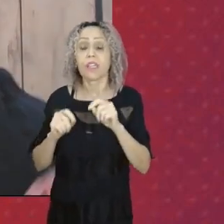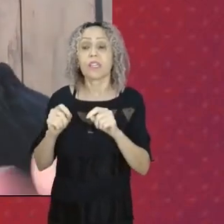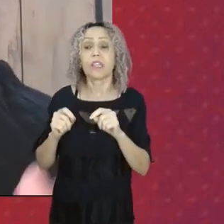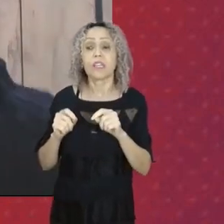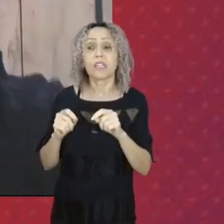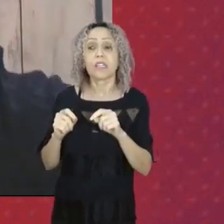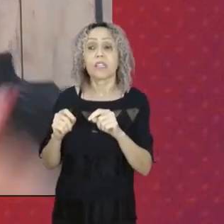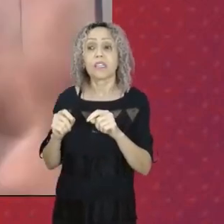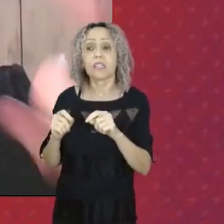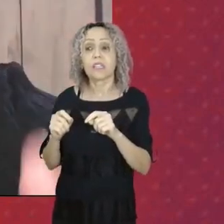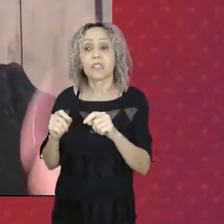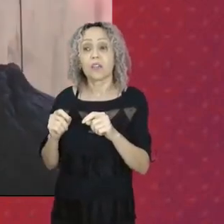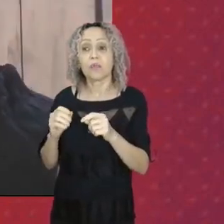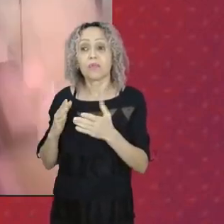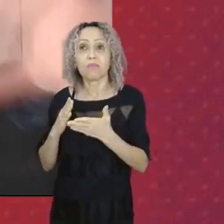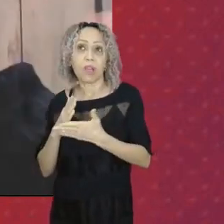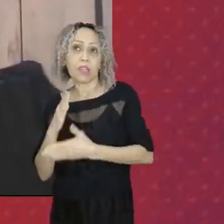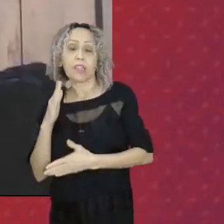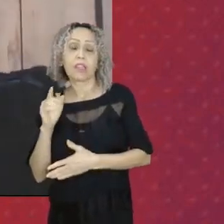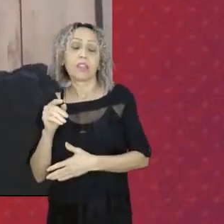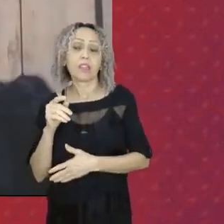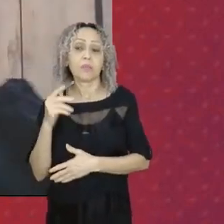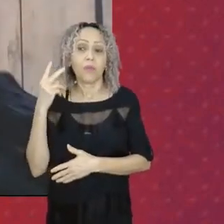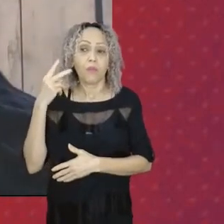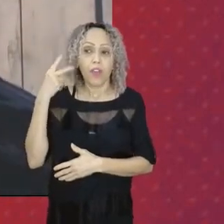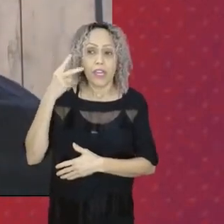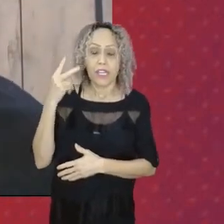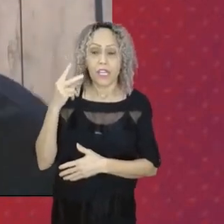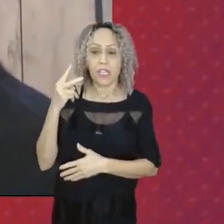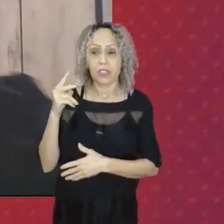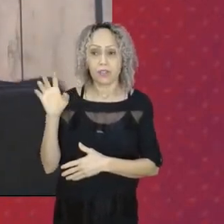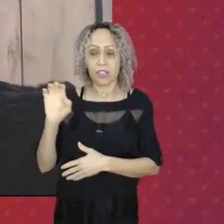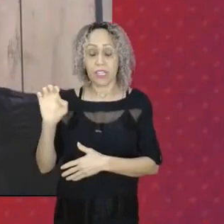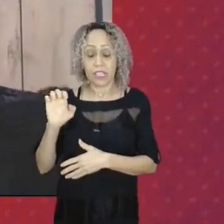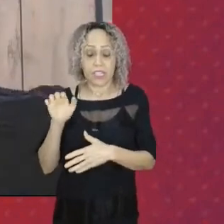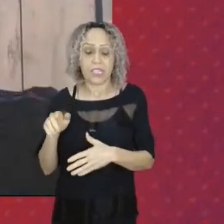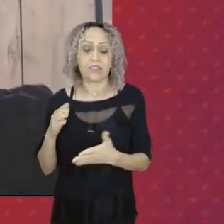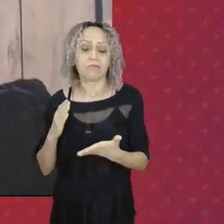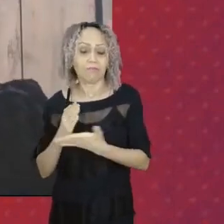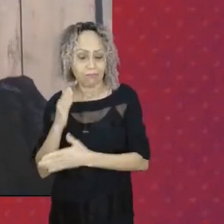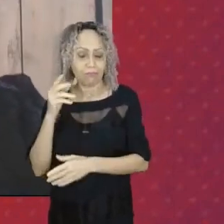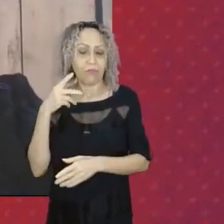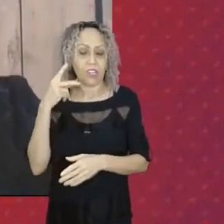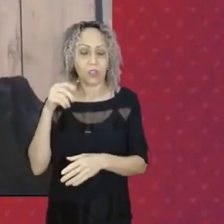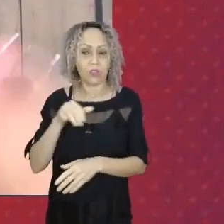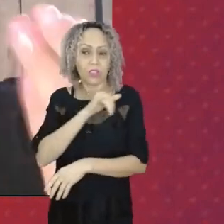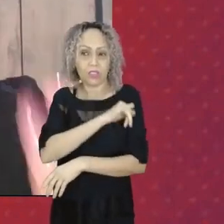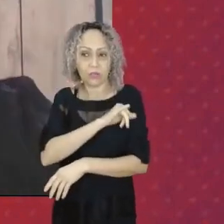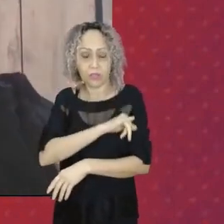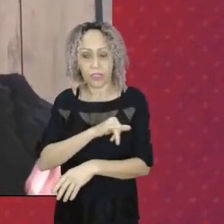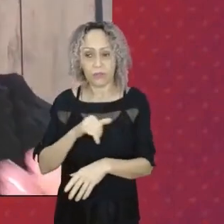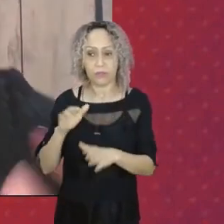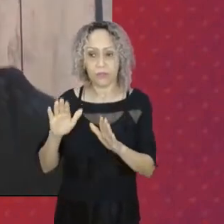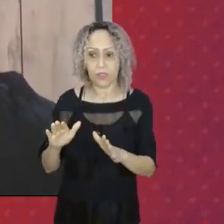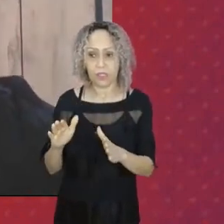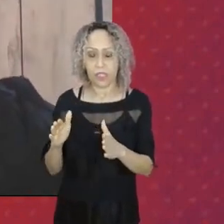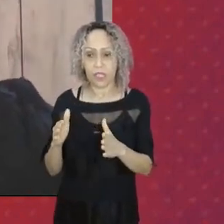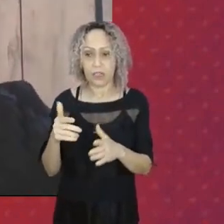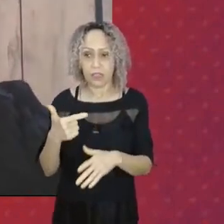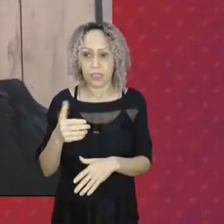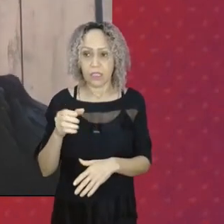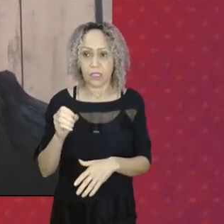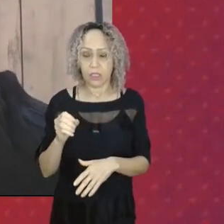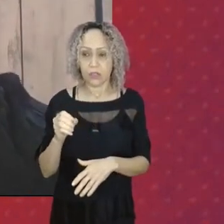aí, isso foi, bum, o Edinho ganhou a eleição, né? E em 2017 ele me convida, logo no